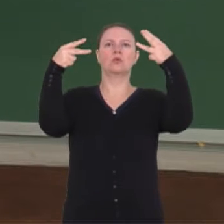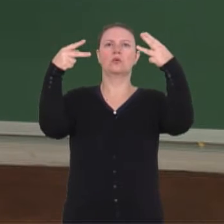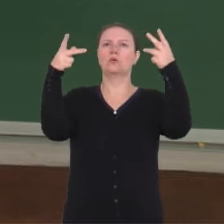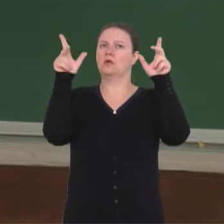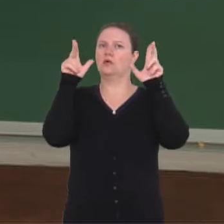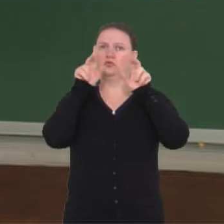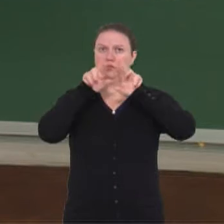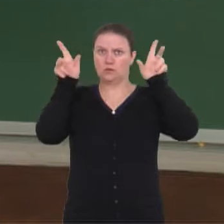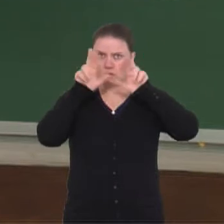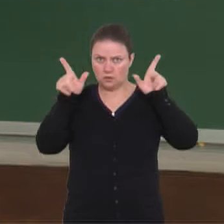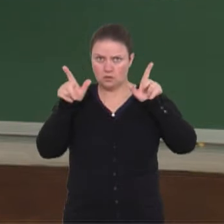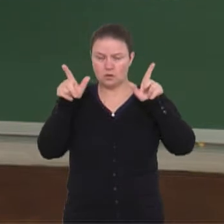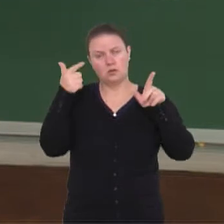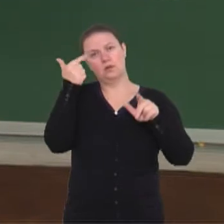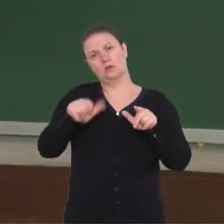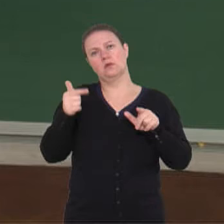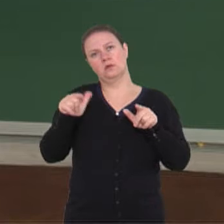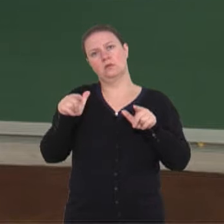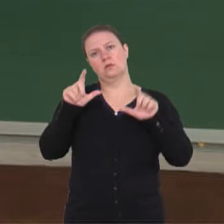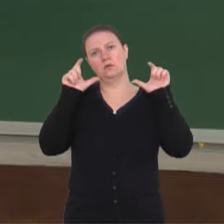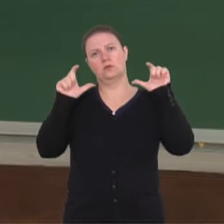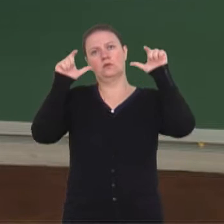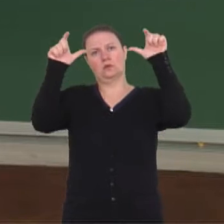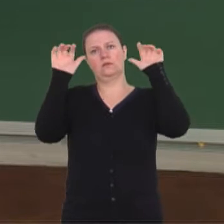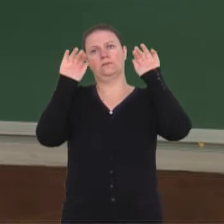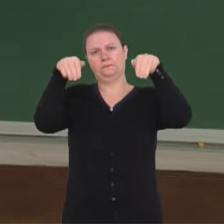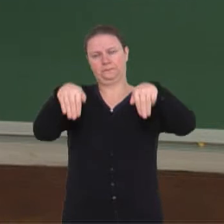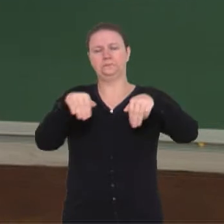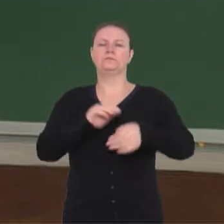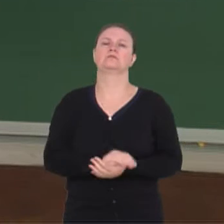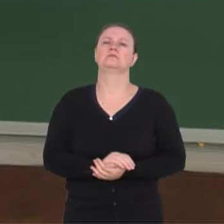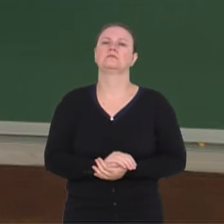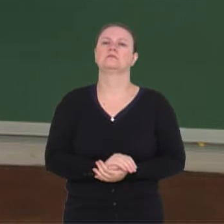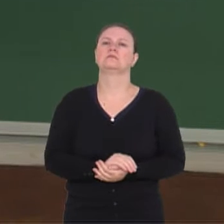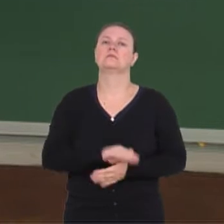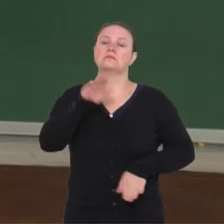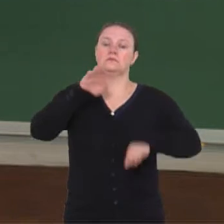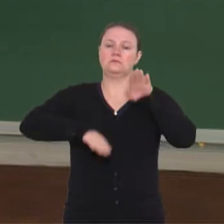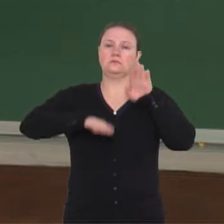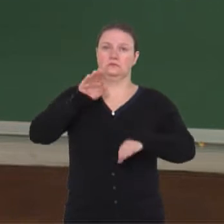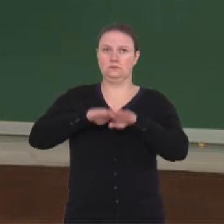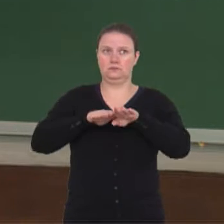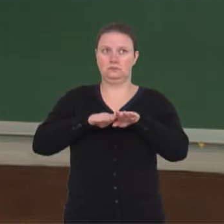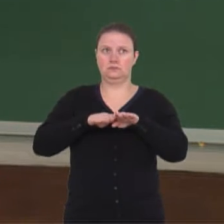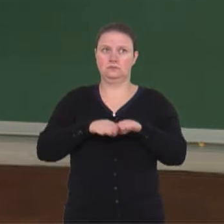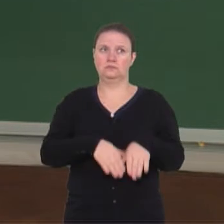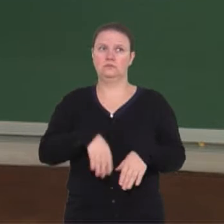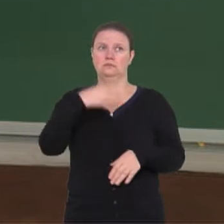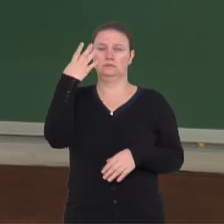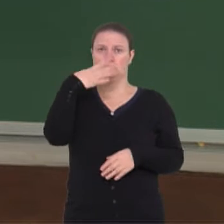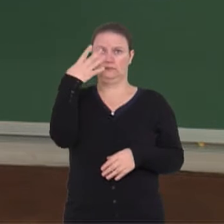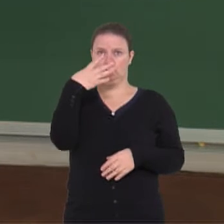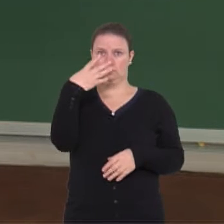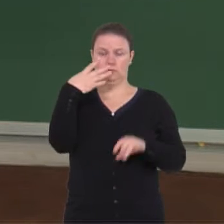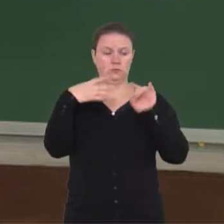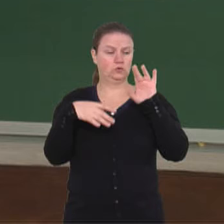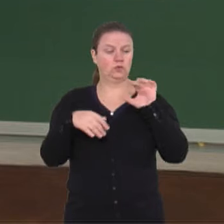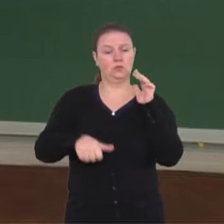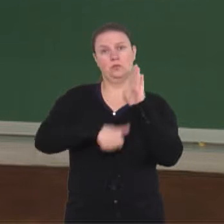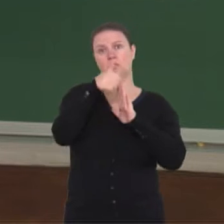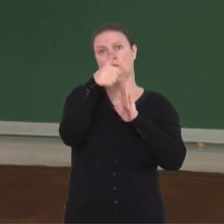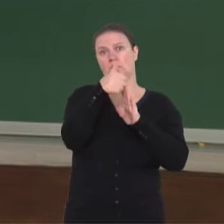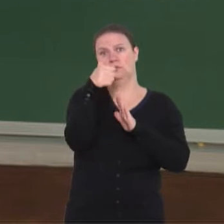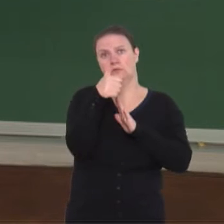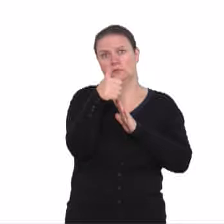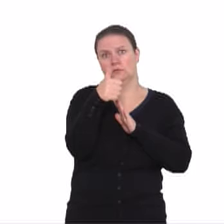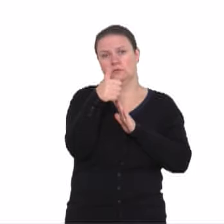minha equação final. É esse caso aqui. A variável, a quarta, só tem no primeiro polinômio. Então, eu repito ela na adição, ou se fosse